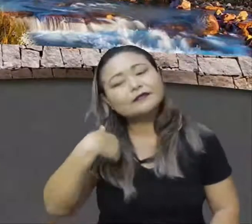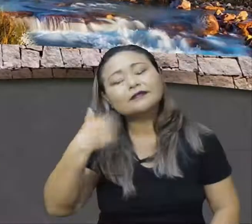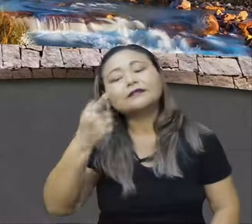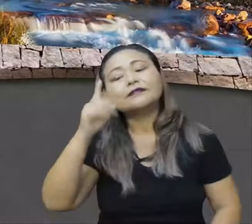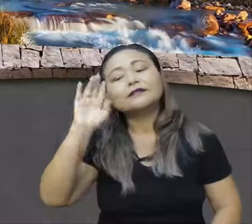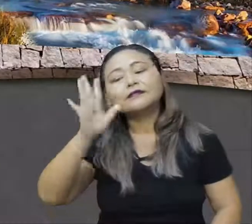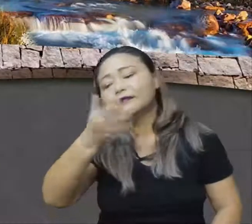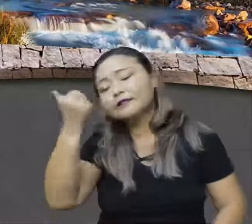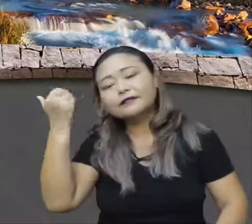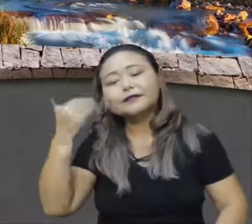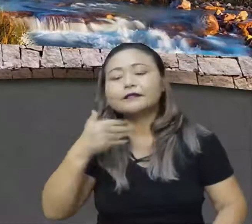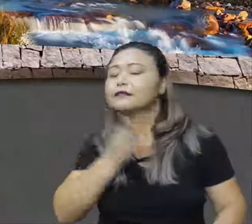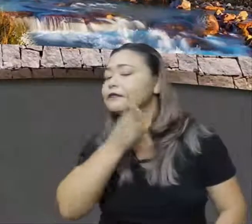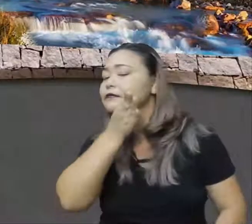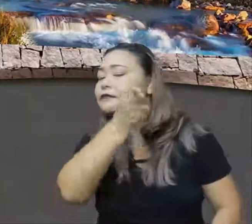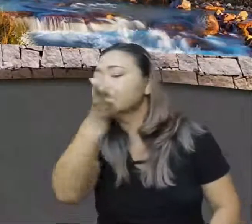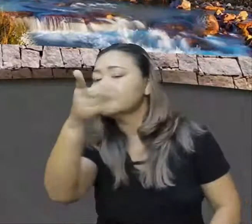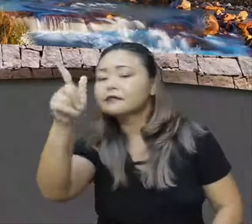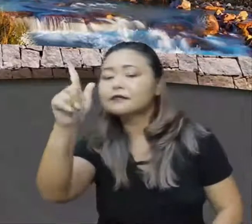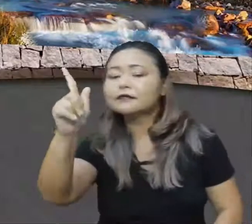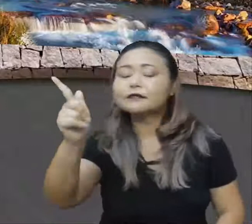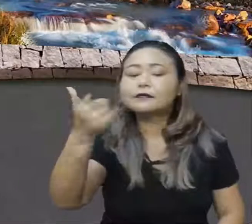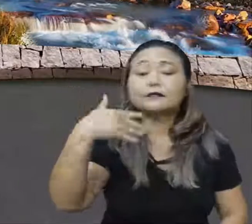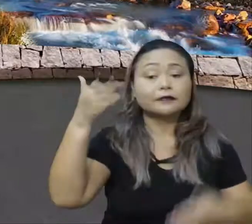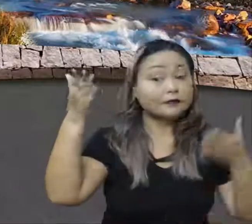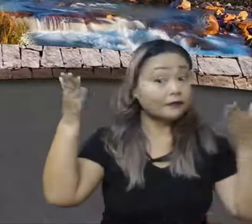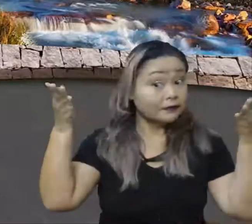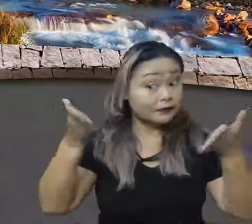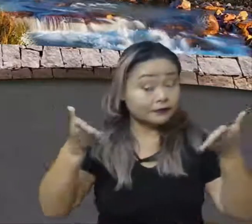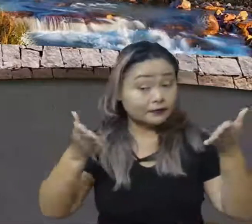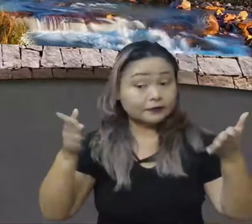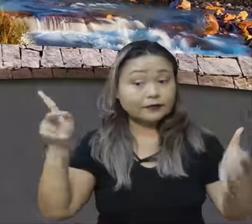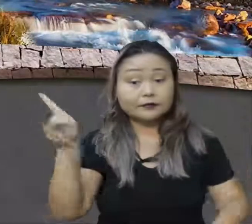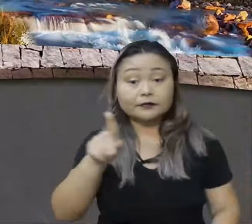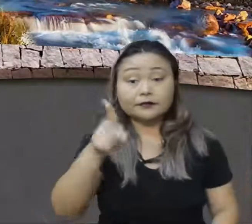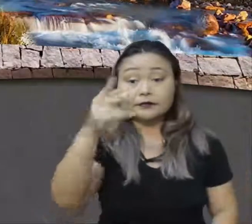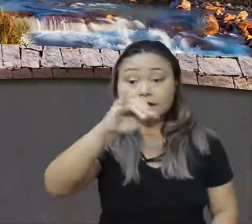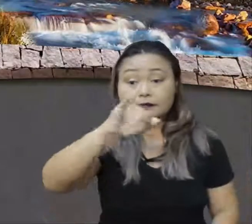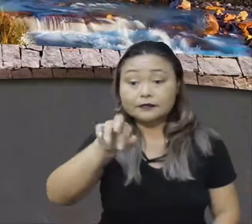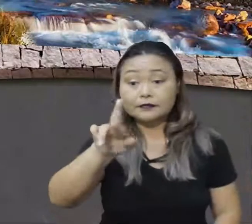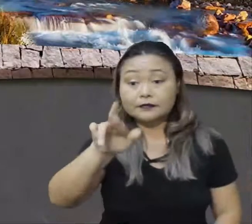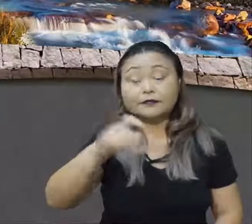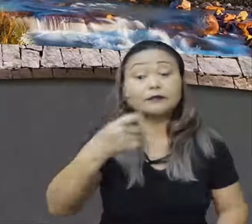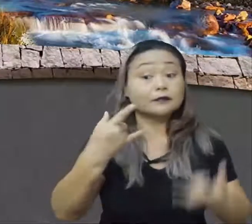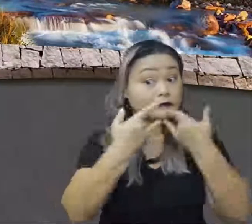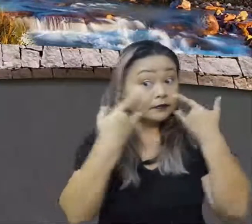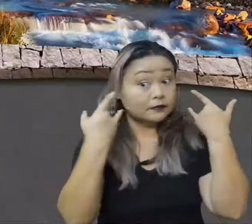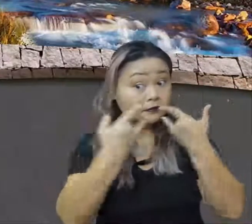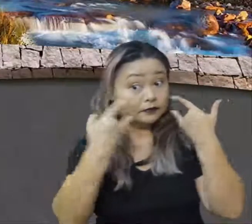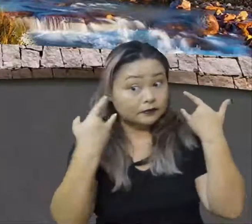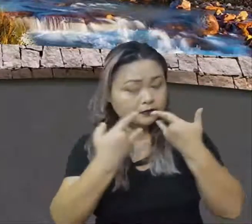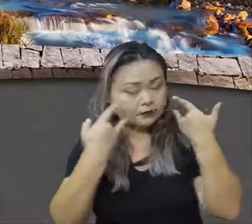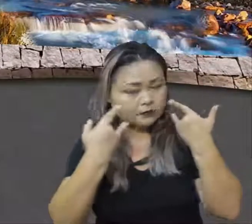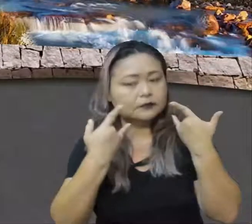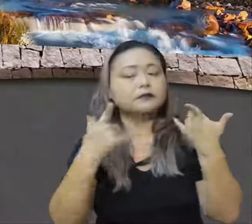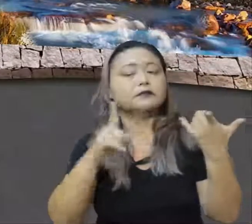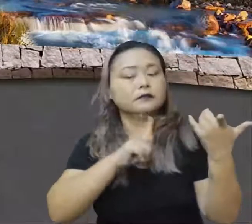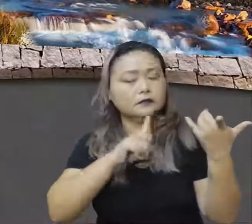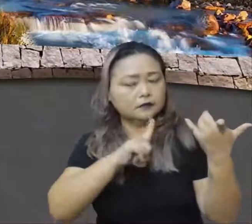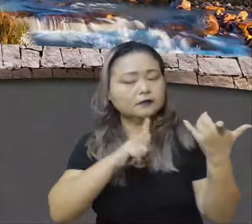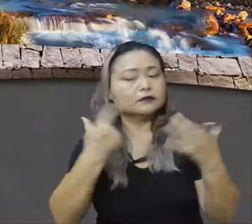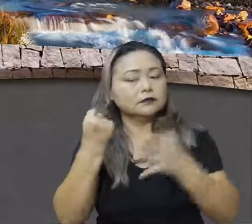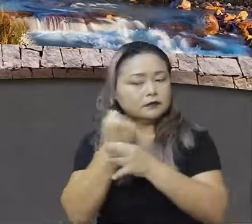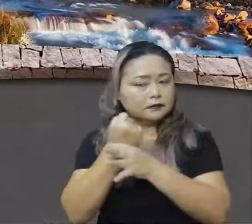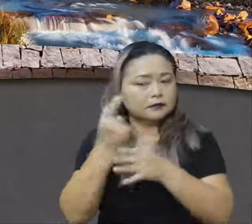para mais uma viagem geográfica hoje. Professor Jorge aqui, ó, de máscara, mantendo toda a segurança.